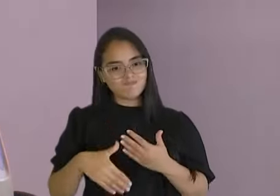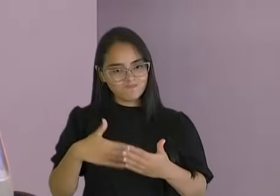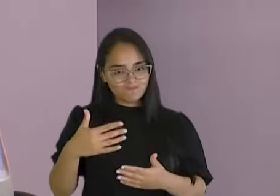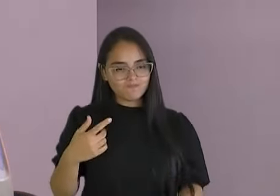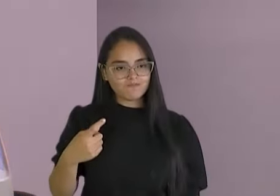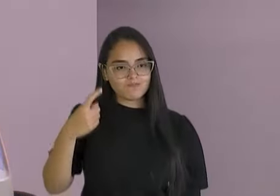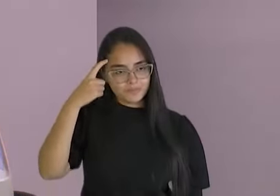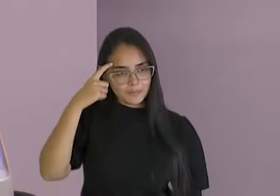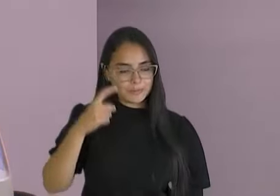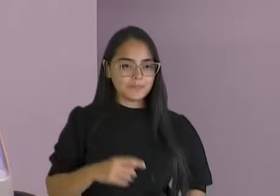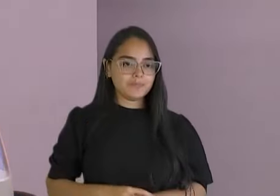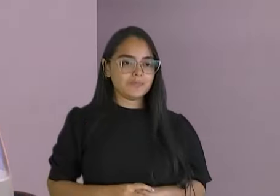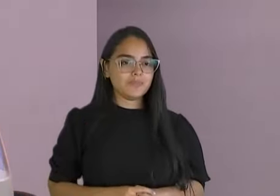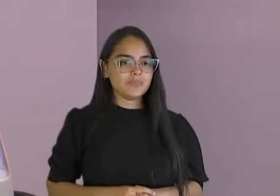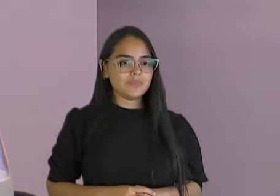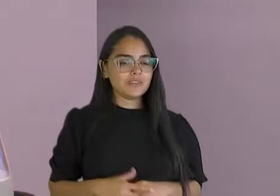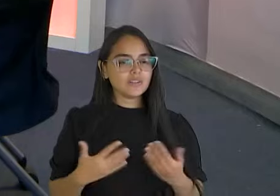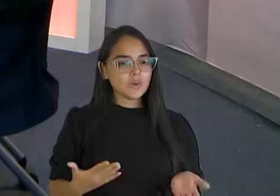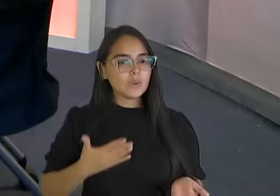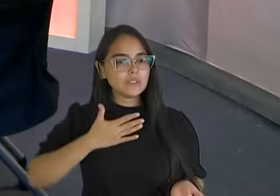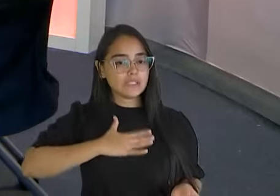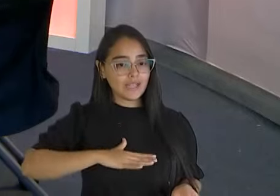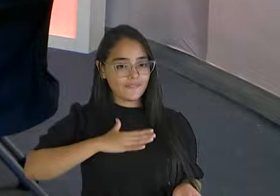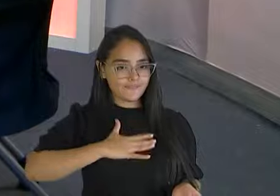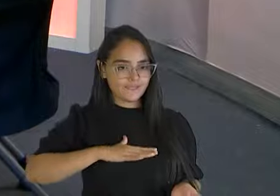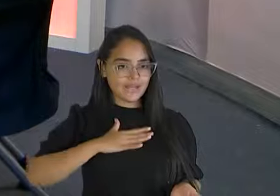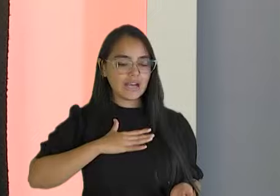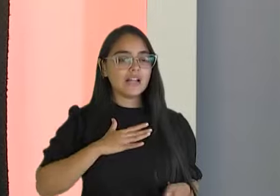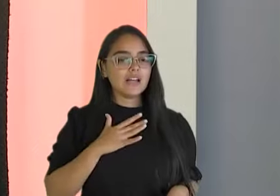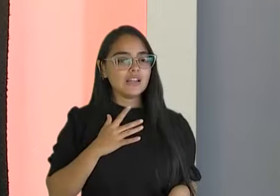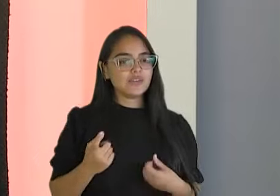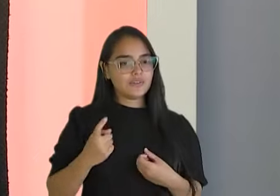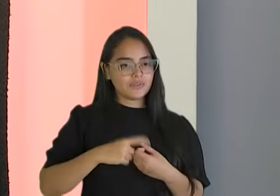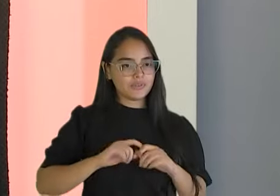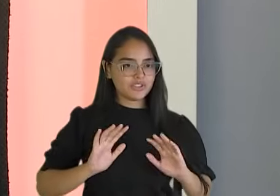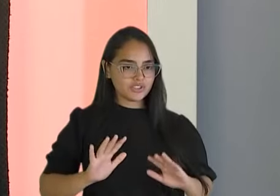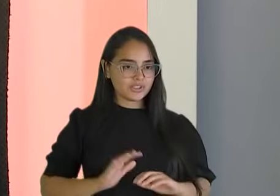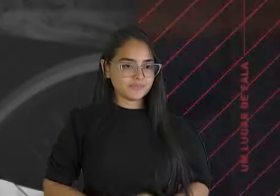né? Então, gente, a gente vai para um rápido intervalo. Lugar de fala, volta já.